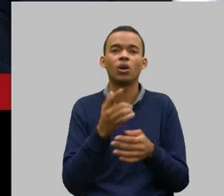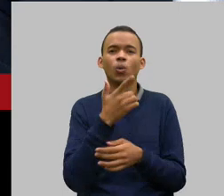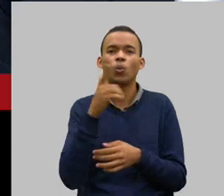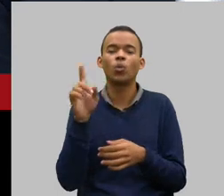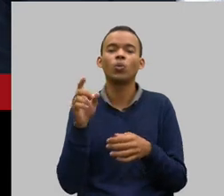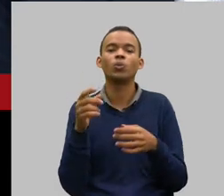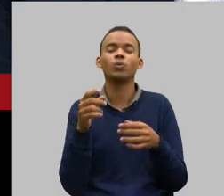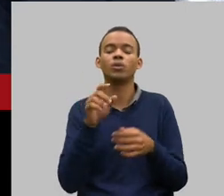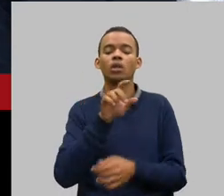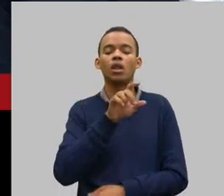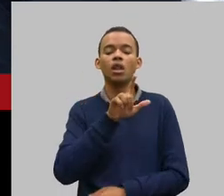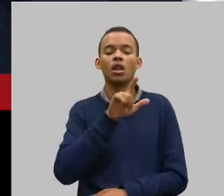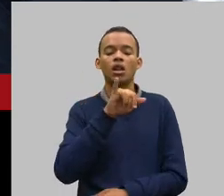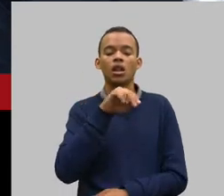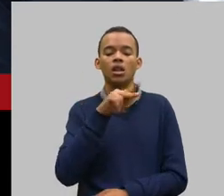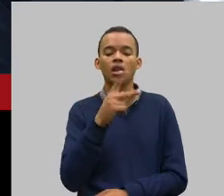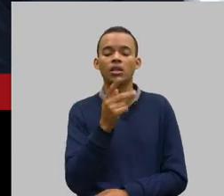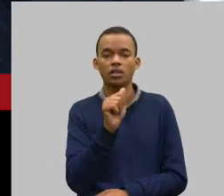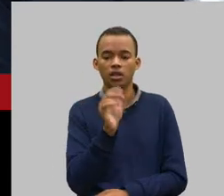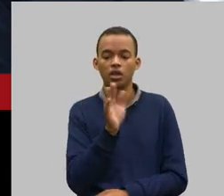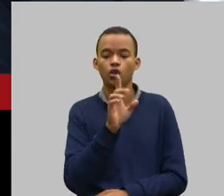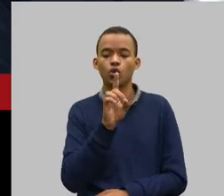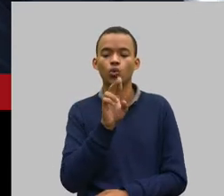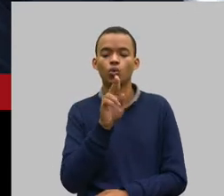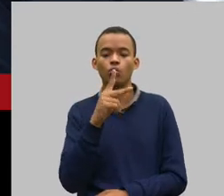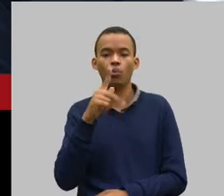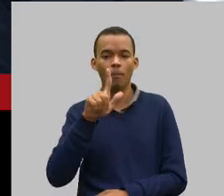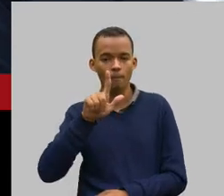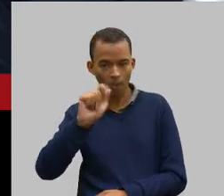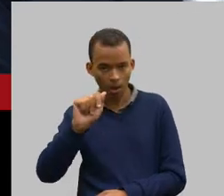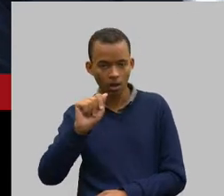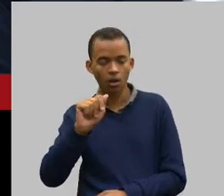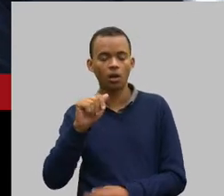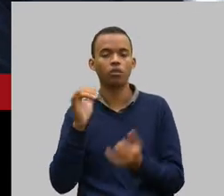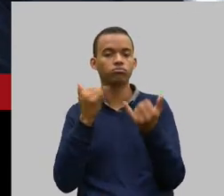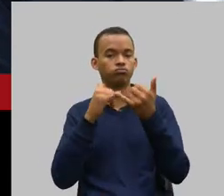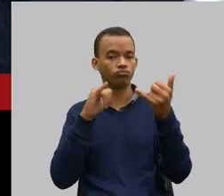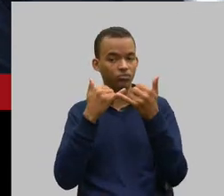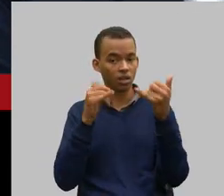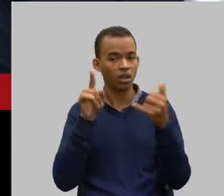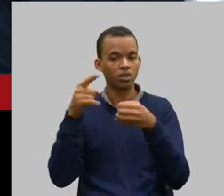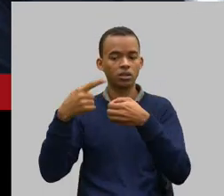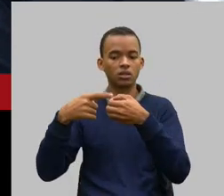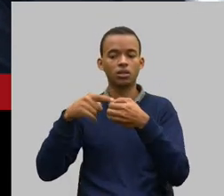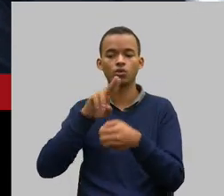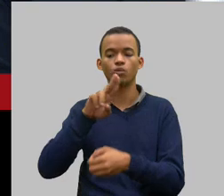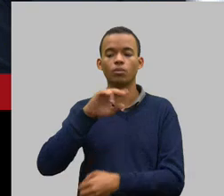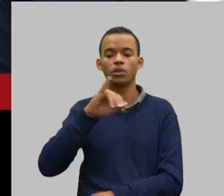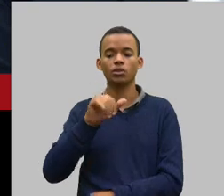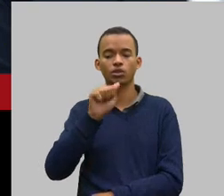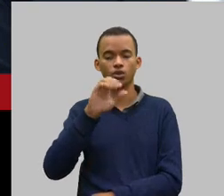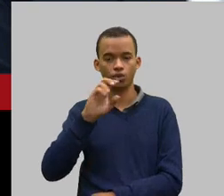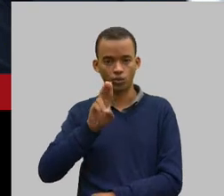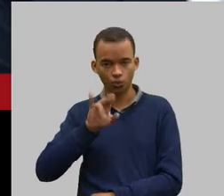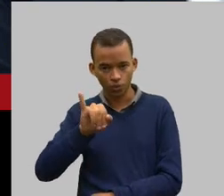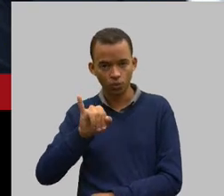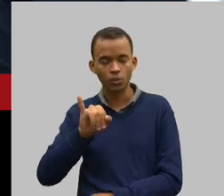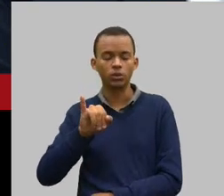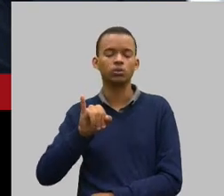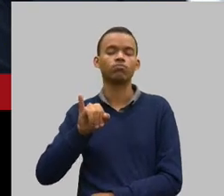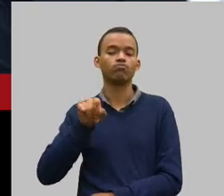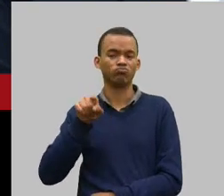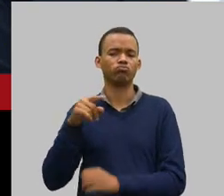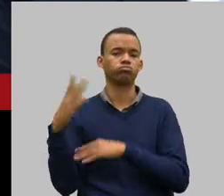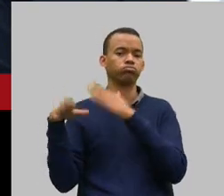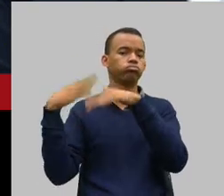dupla de energia para Jacuí minha terra Jacuí é uma cidade Progressista tem uma agricultura nosso áo cresceu muito né